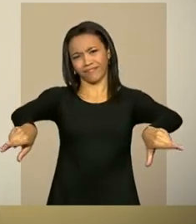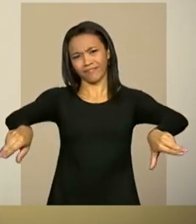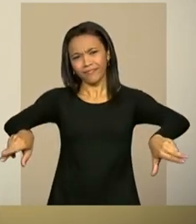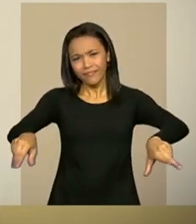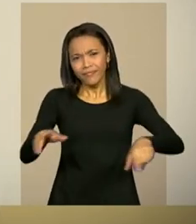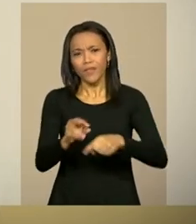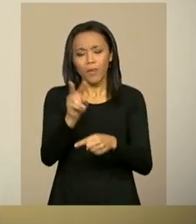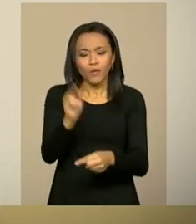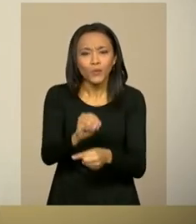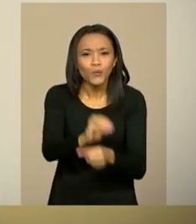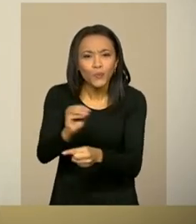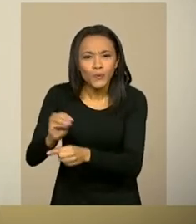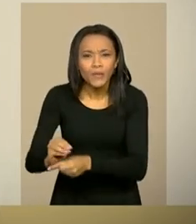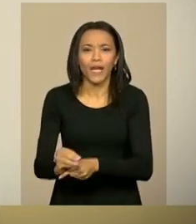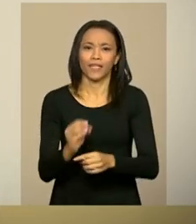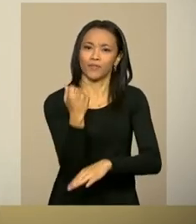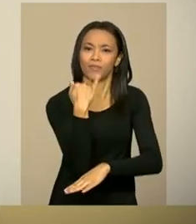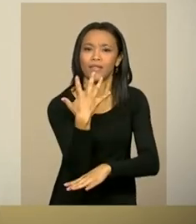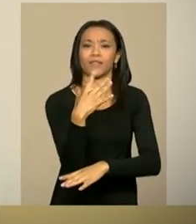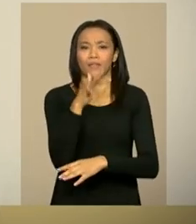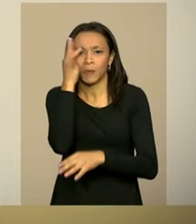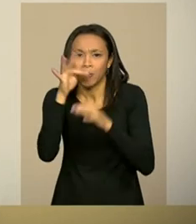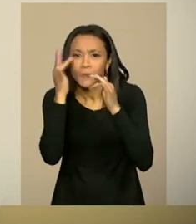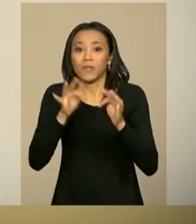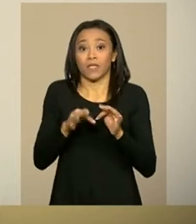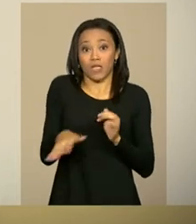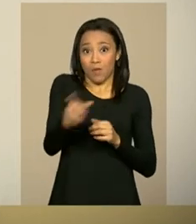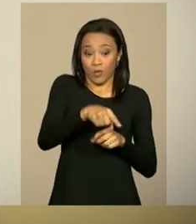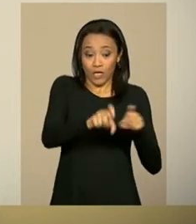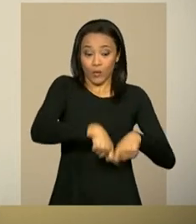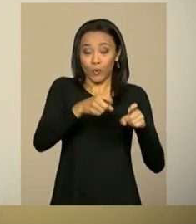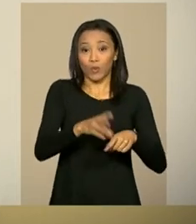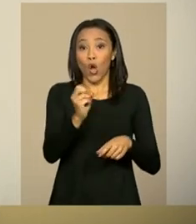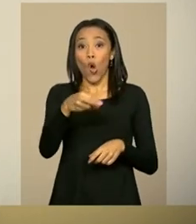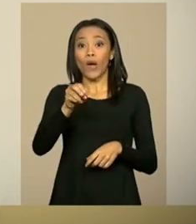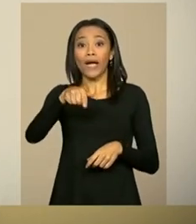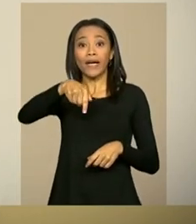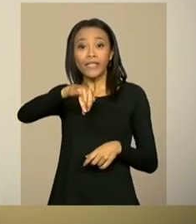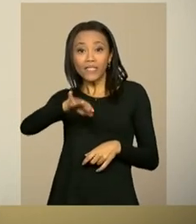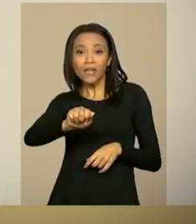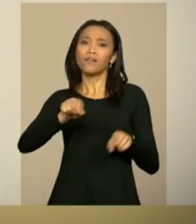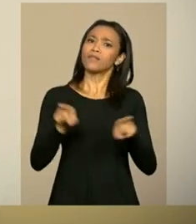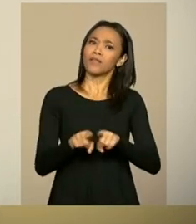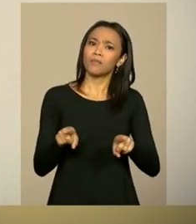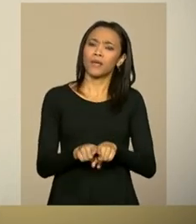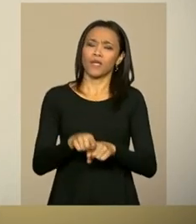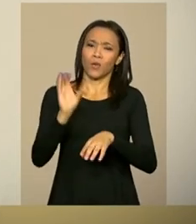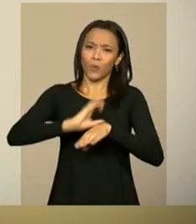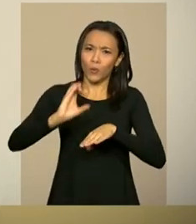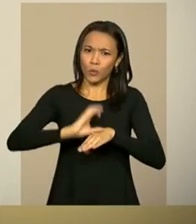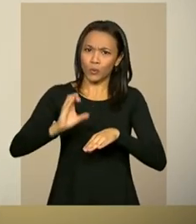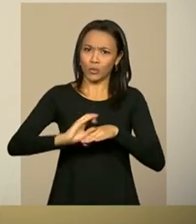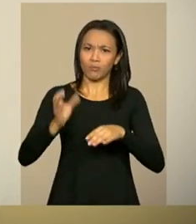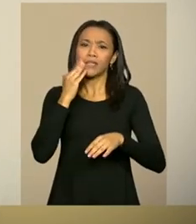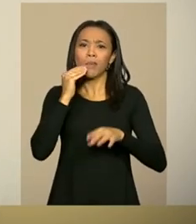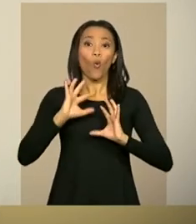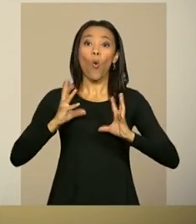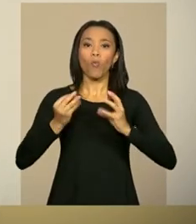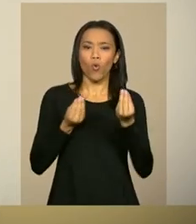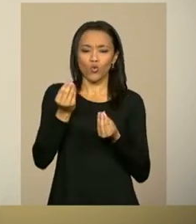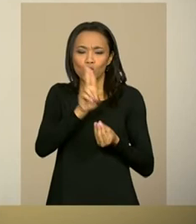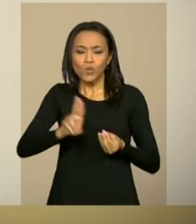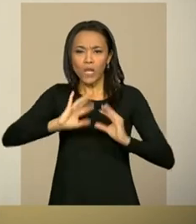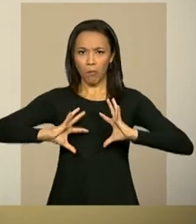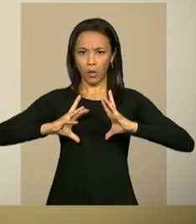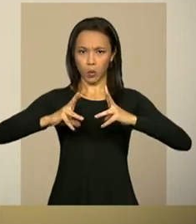de viver lista de plantas e Flores passando pela agricultura orgânica até cursos para operador de grandes máquinas agrícolas